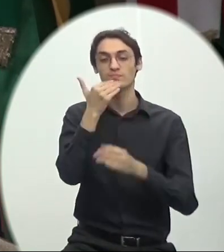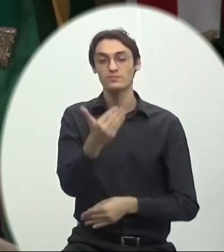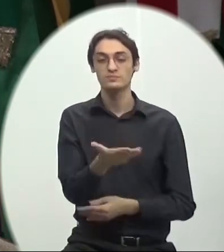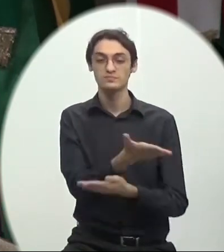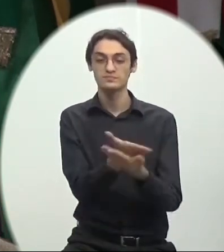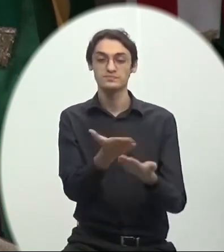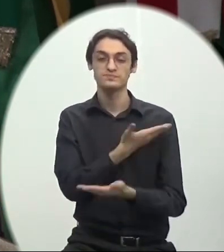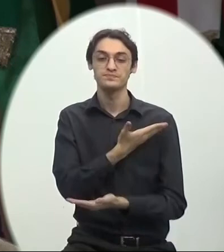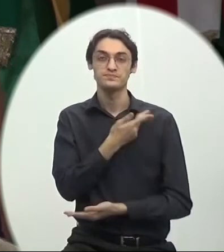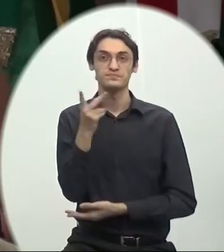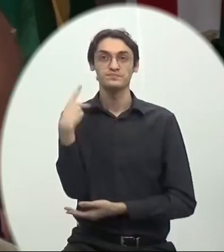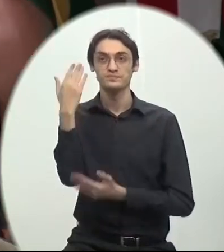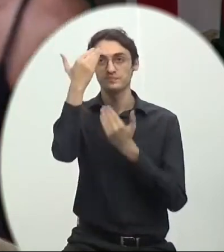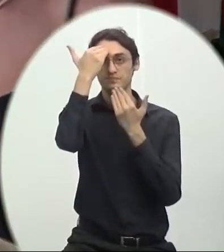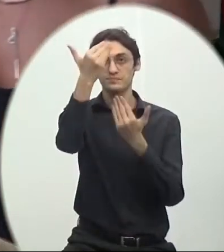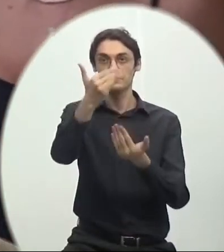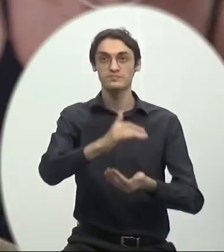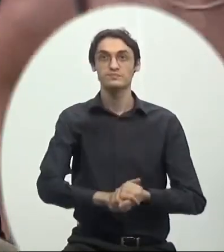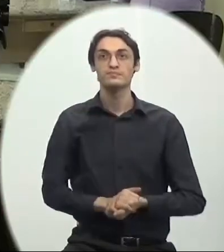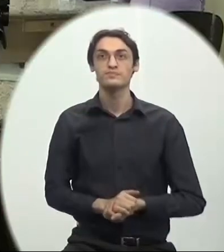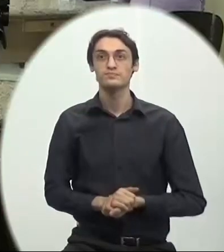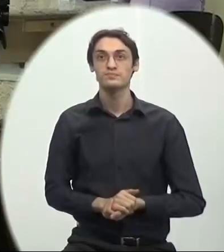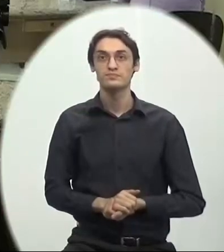aos colegas vereadores. Muito obrigada.